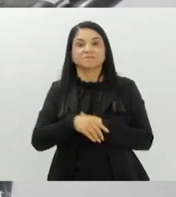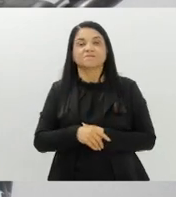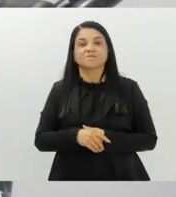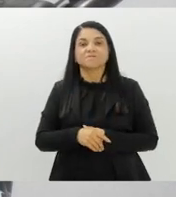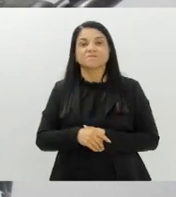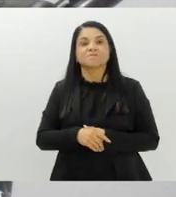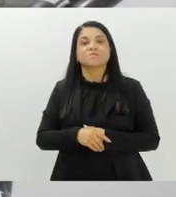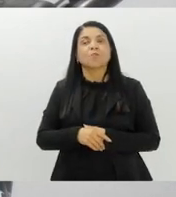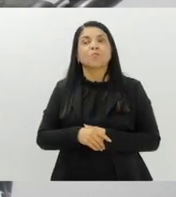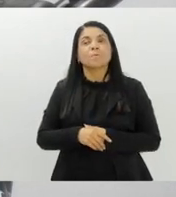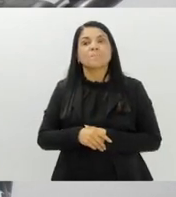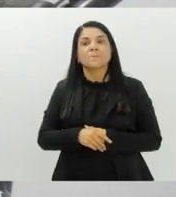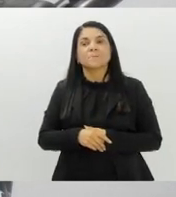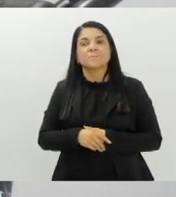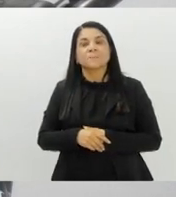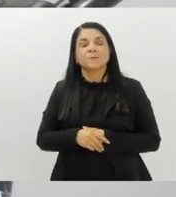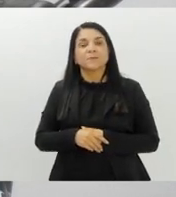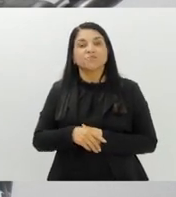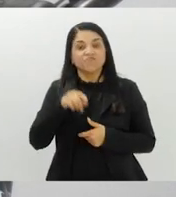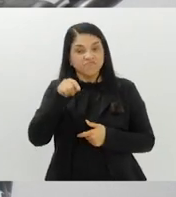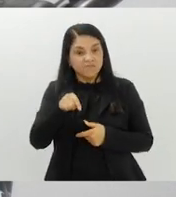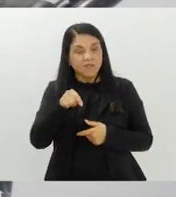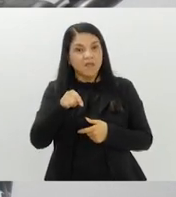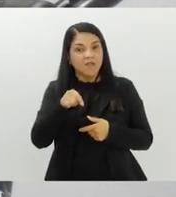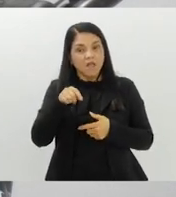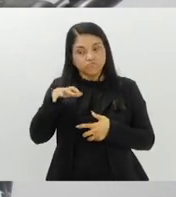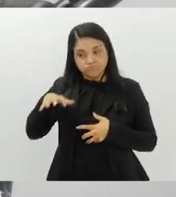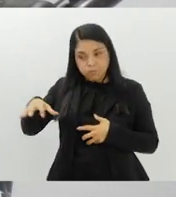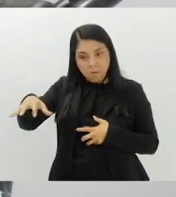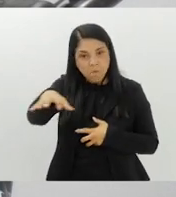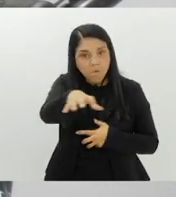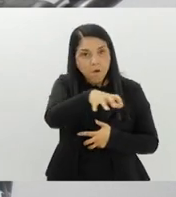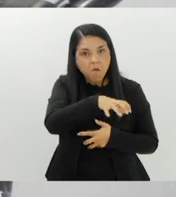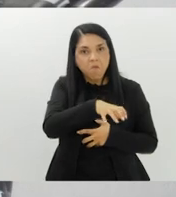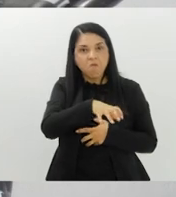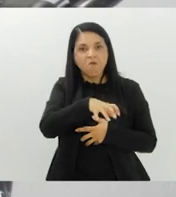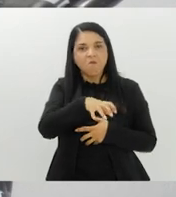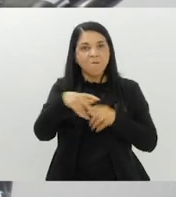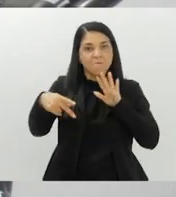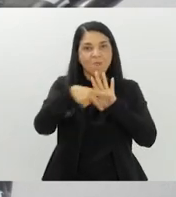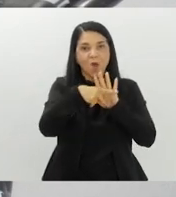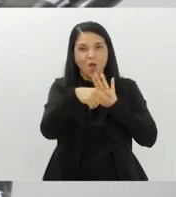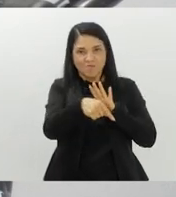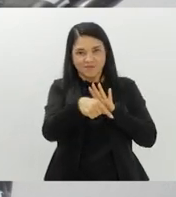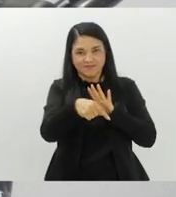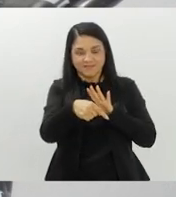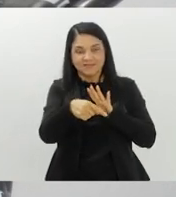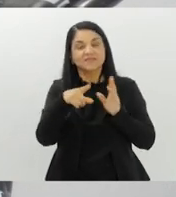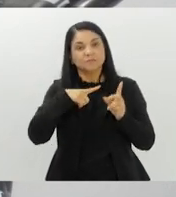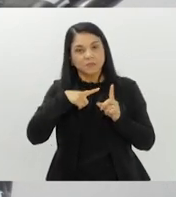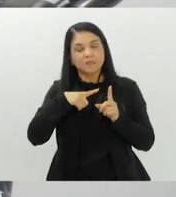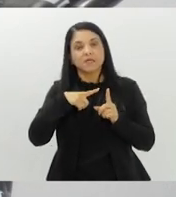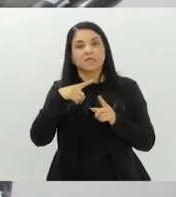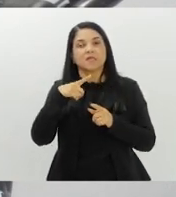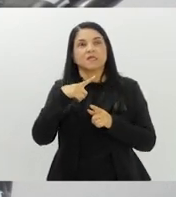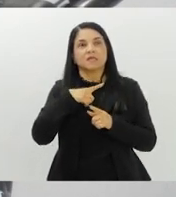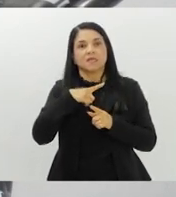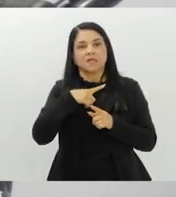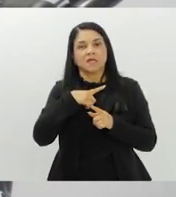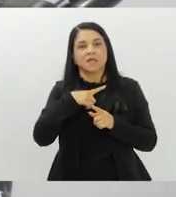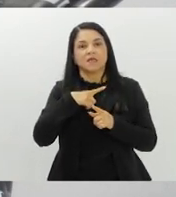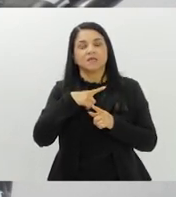e ela é regionalizada também. Assim, por exemplo, assim como a gente tem, né,